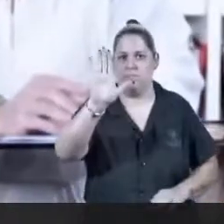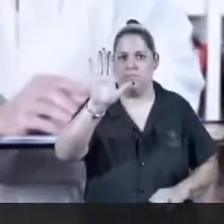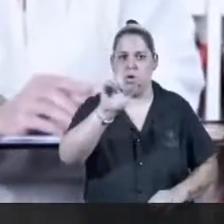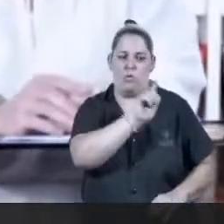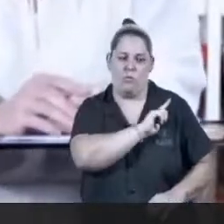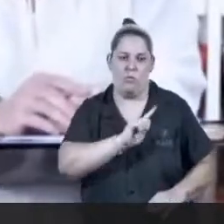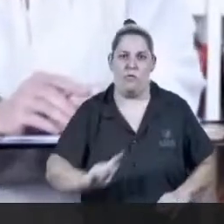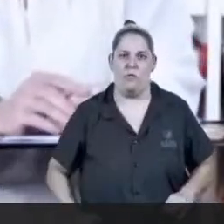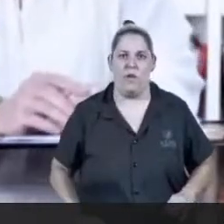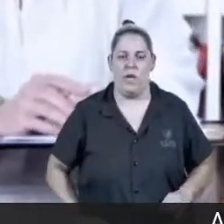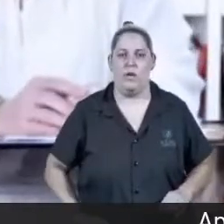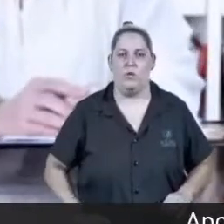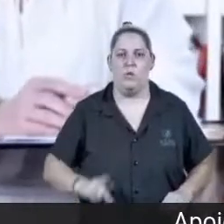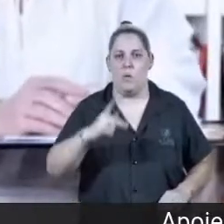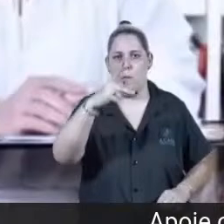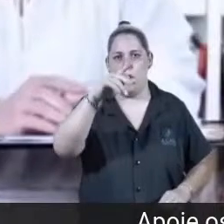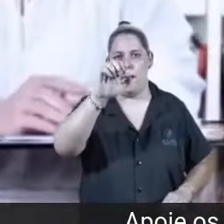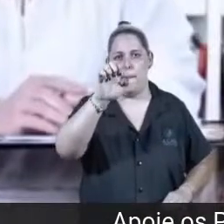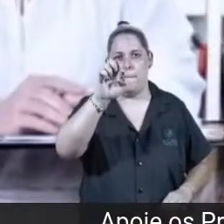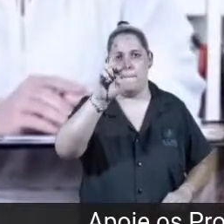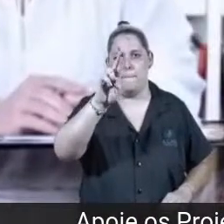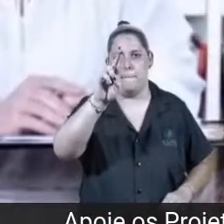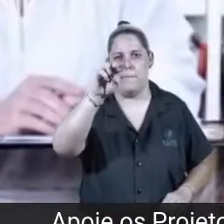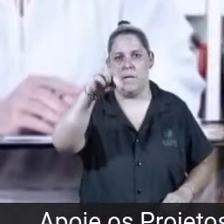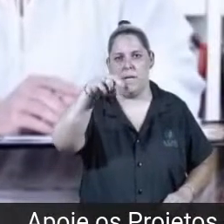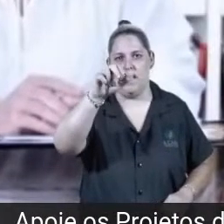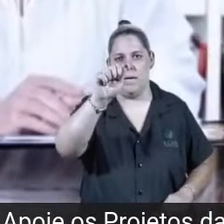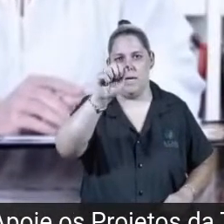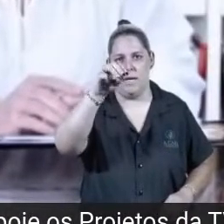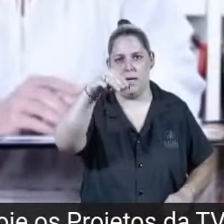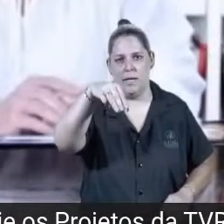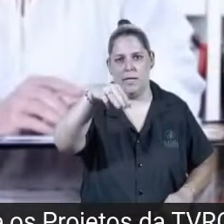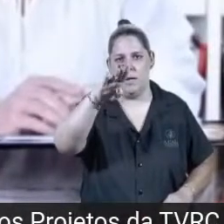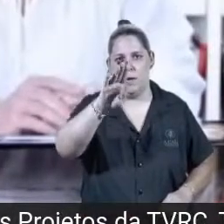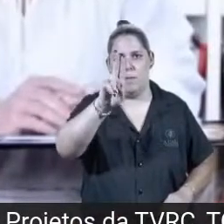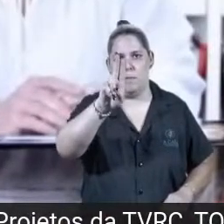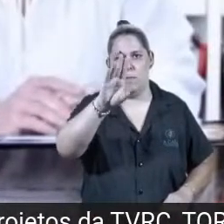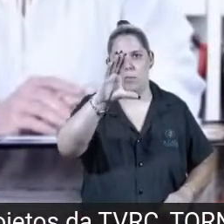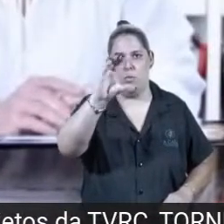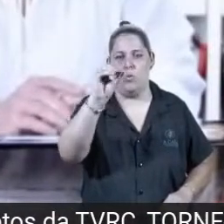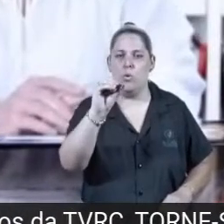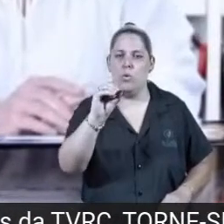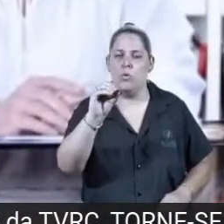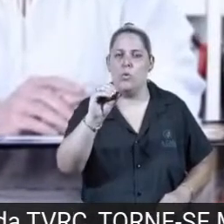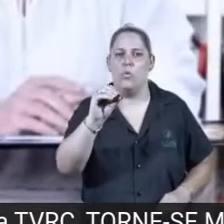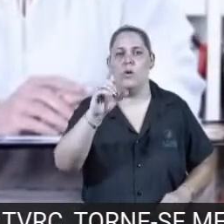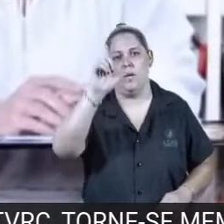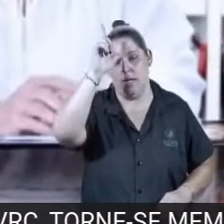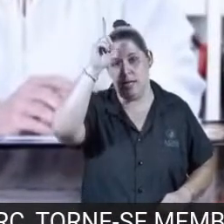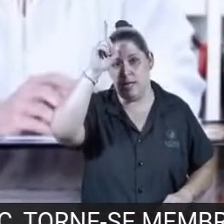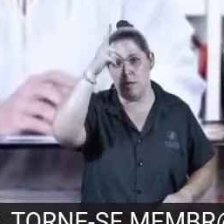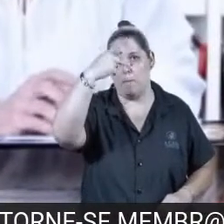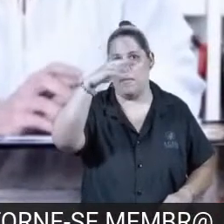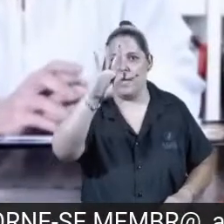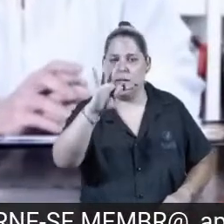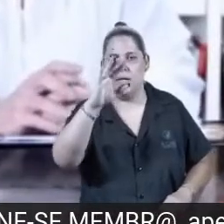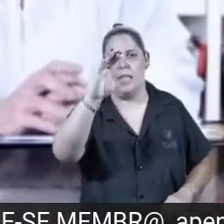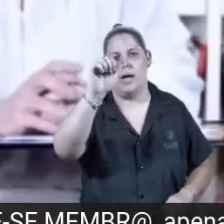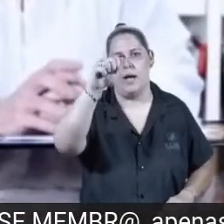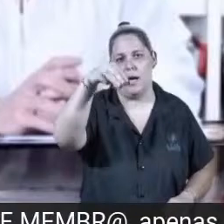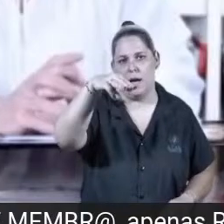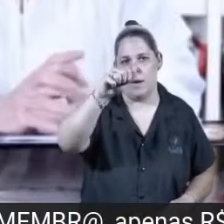uma solução, Humberto. Companheiro Reginaldo Lopes, líder do PT na Câmara, querido